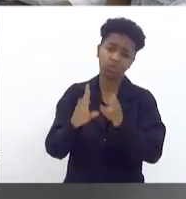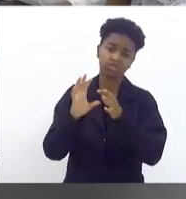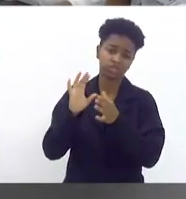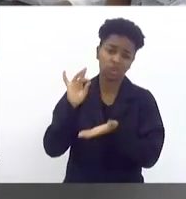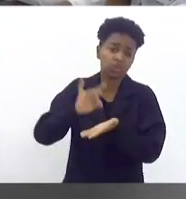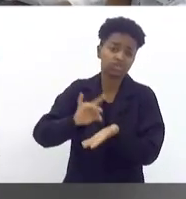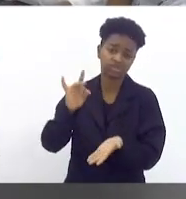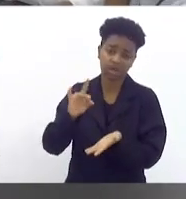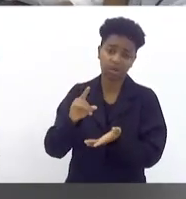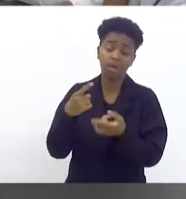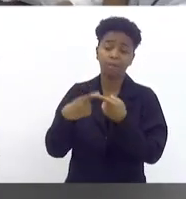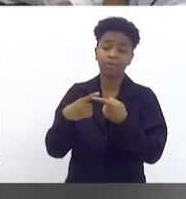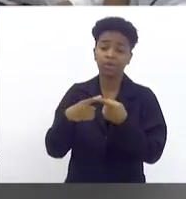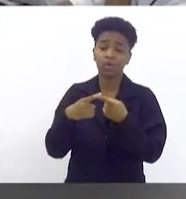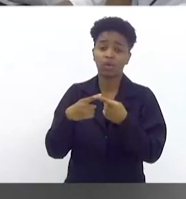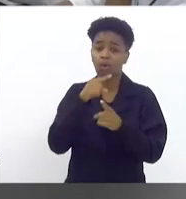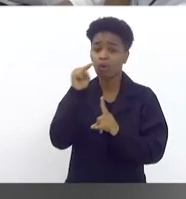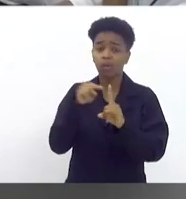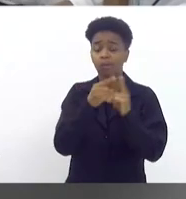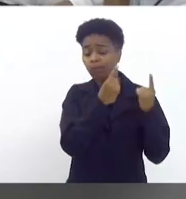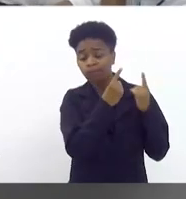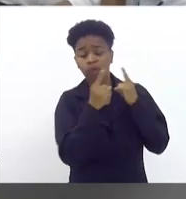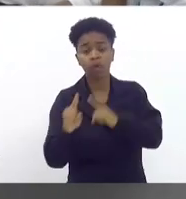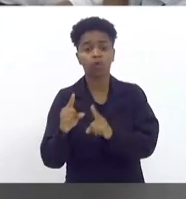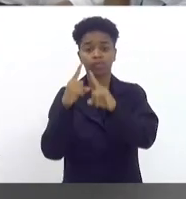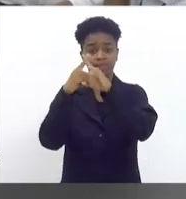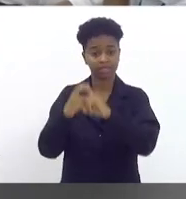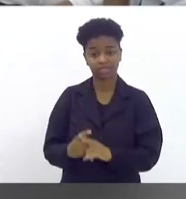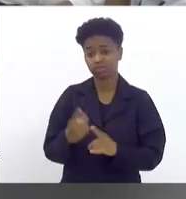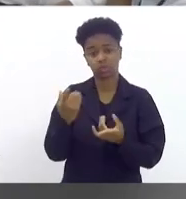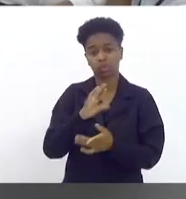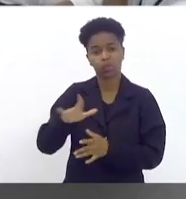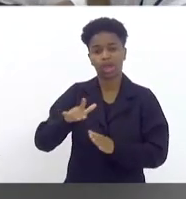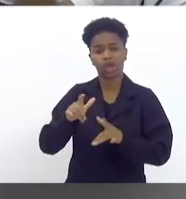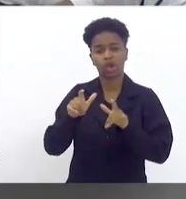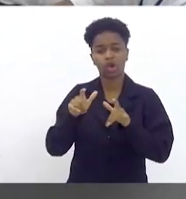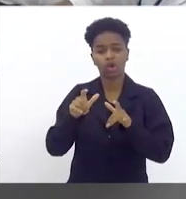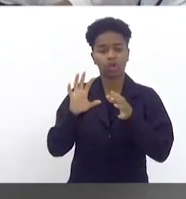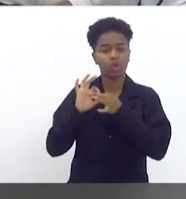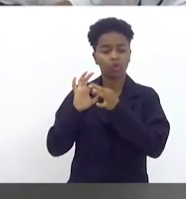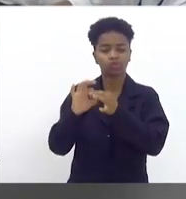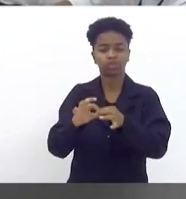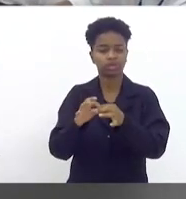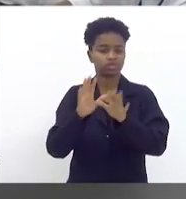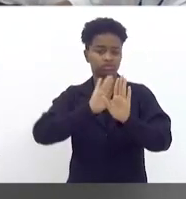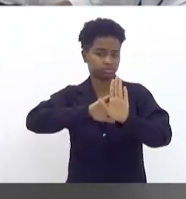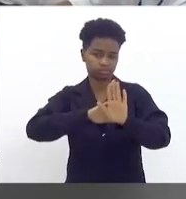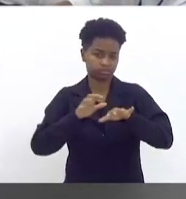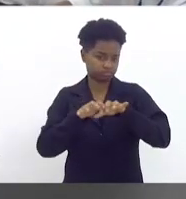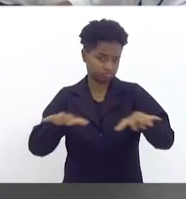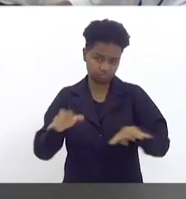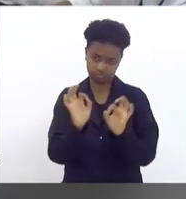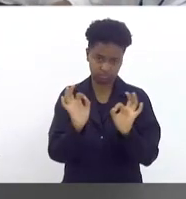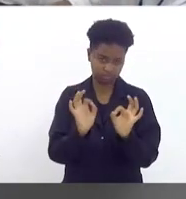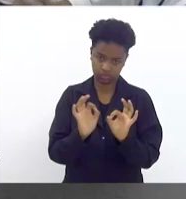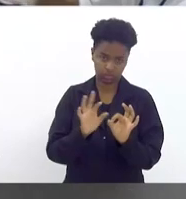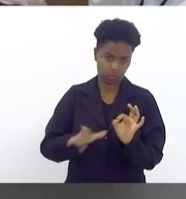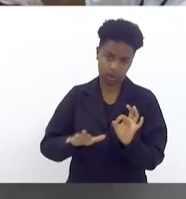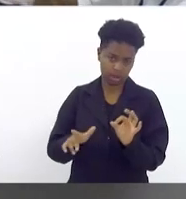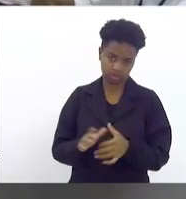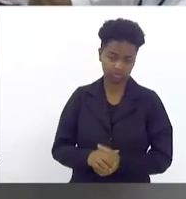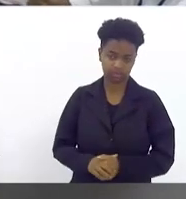Força Expedicionária combater o nazismo e o fascismo, totalmente fora do contexto ideológico de polarização desse momento que o país vive. E não há